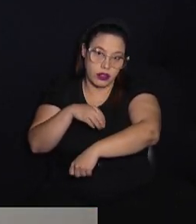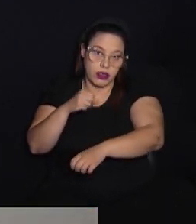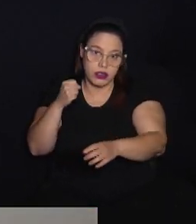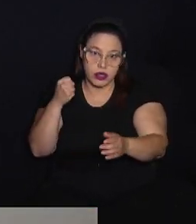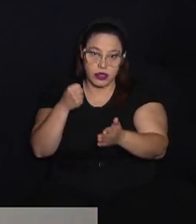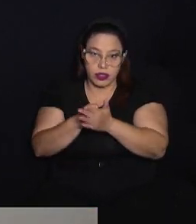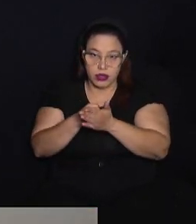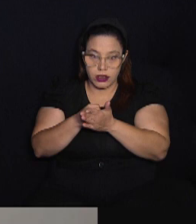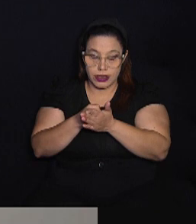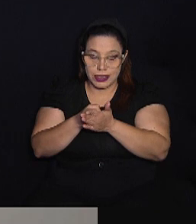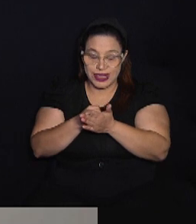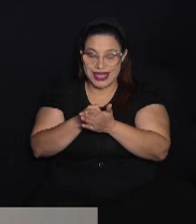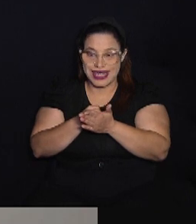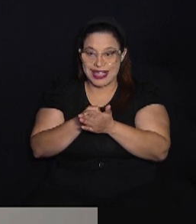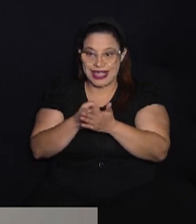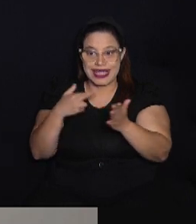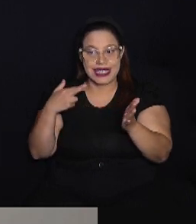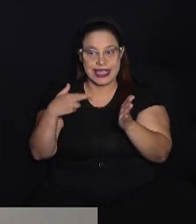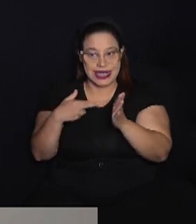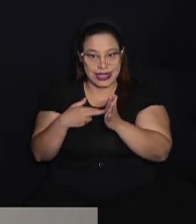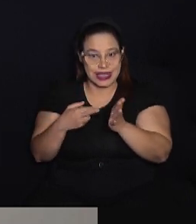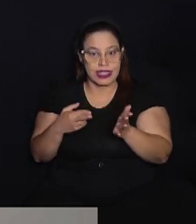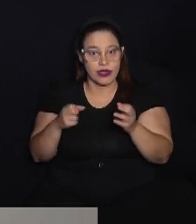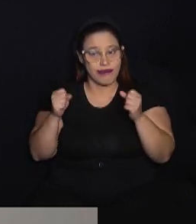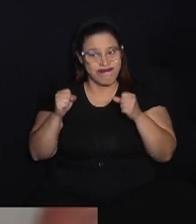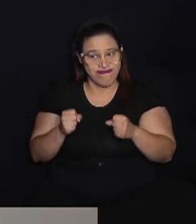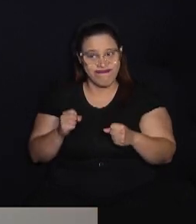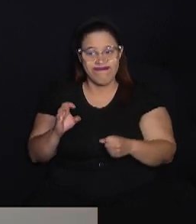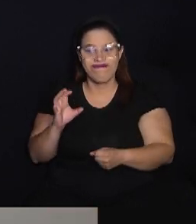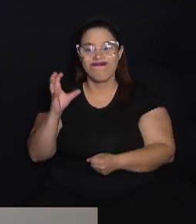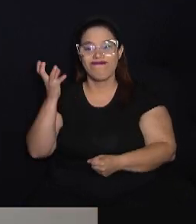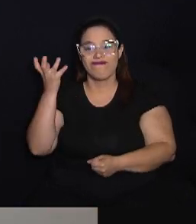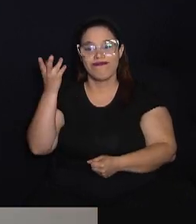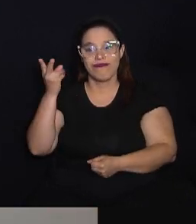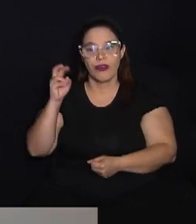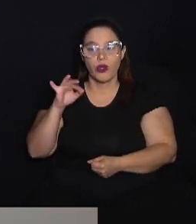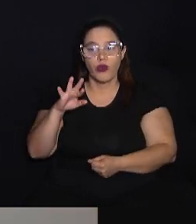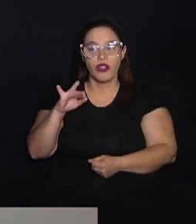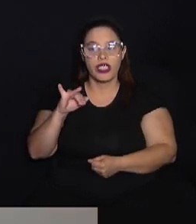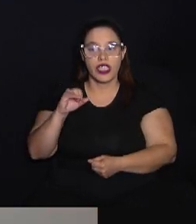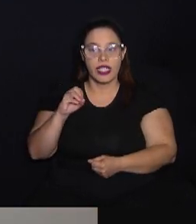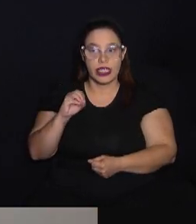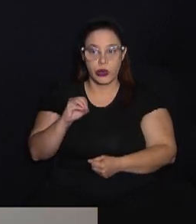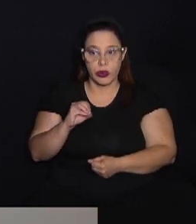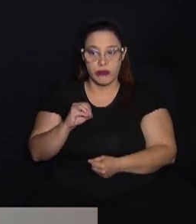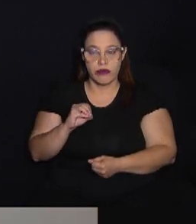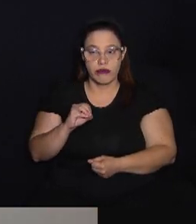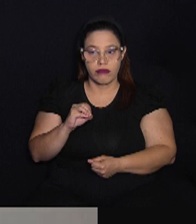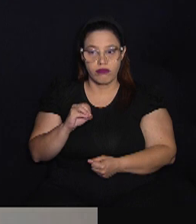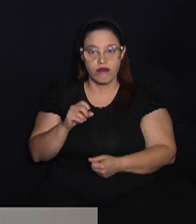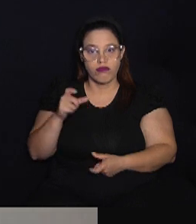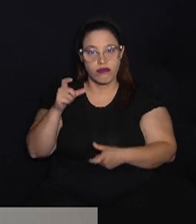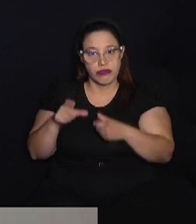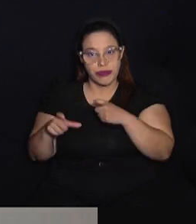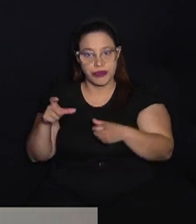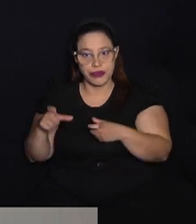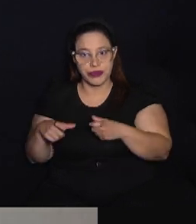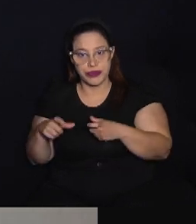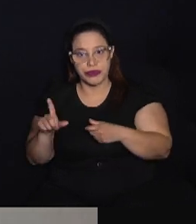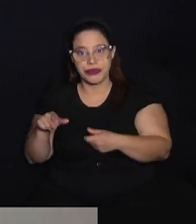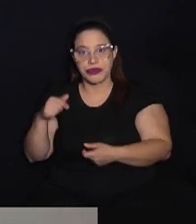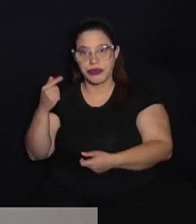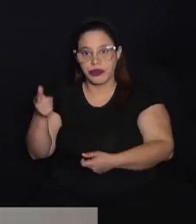autoimune exagerada do organismo pode provocar a ativação do vitiligo. Existem pacientes que